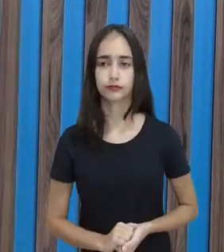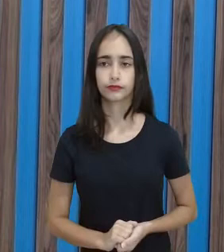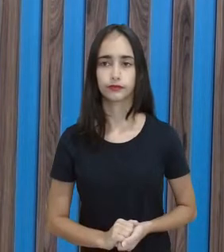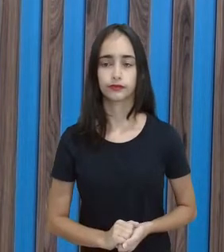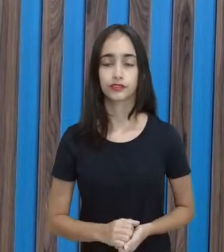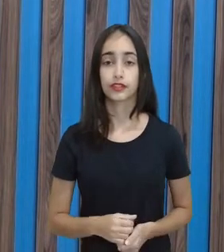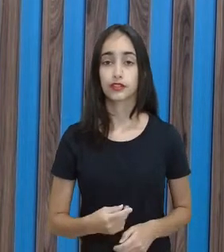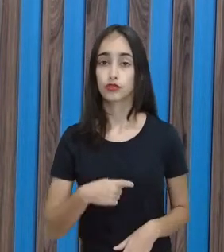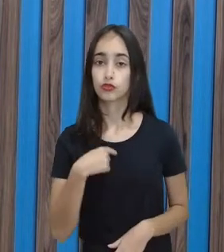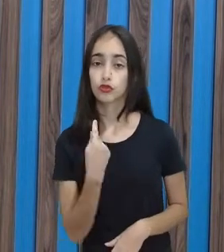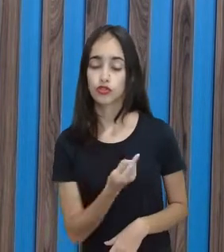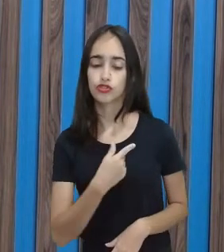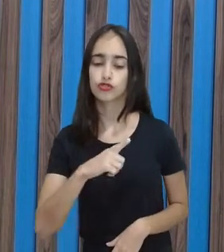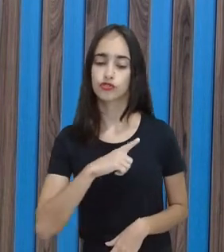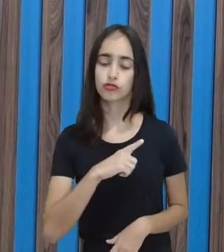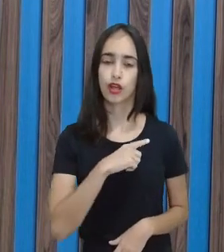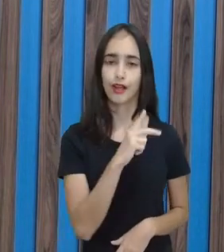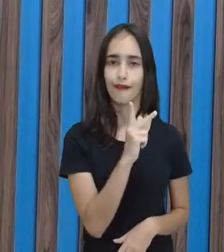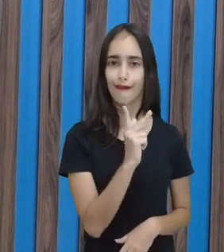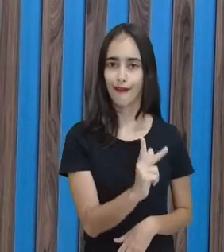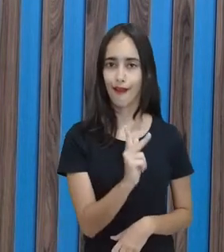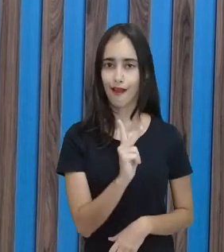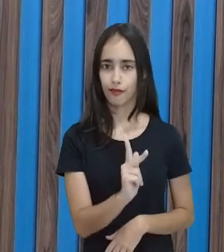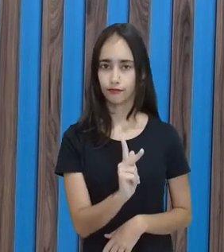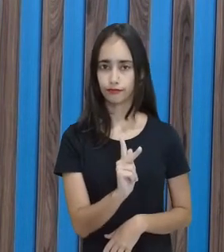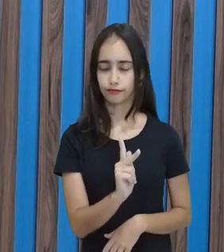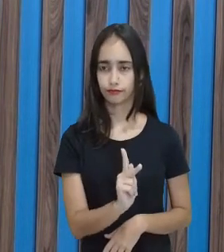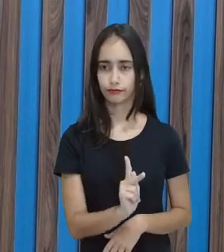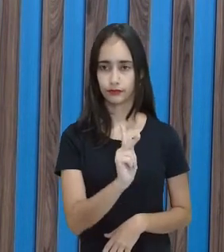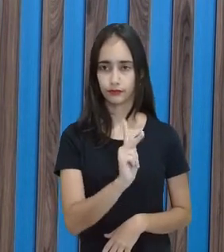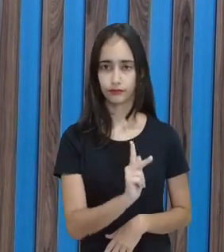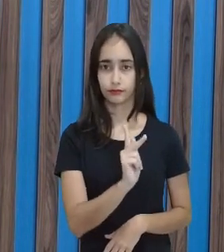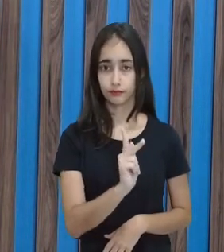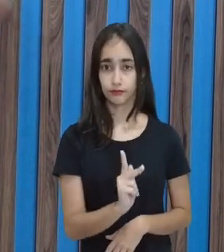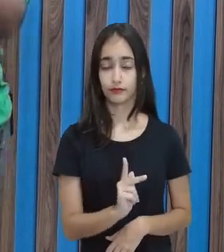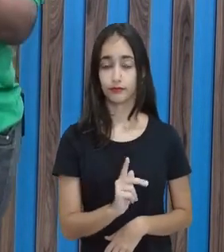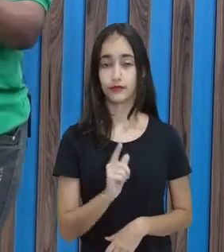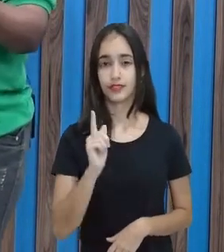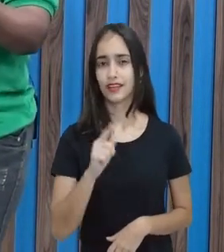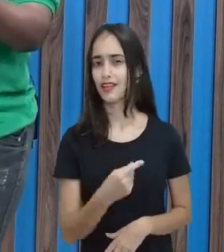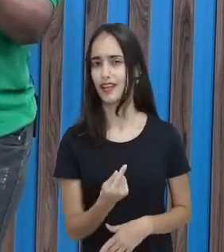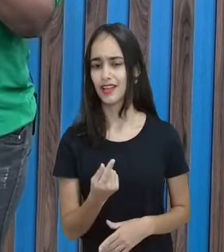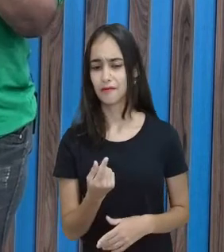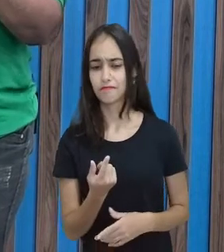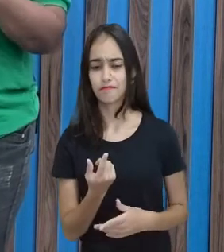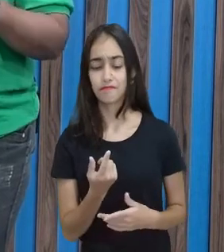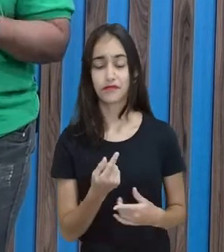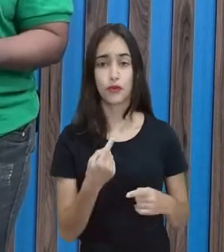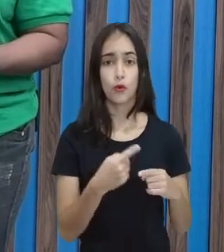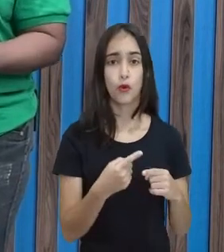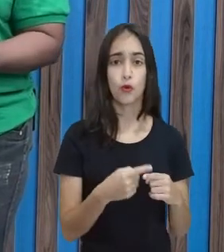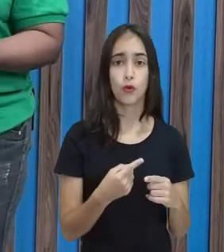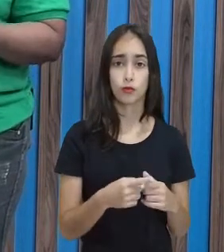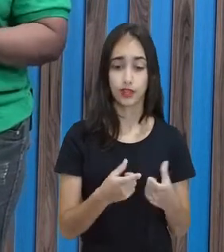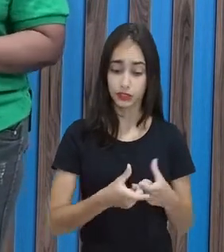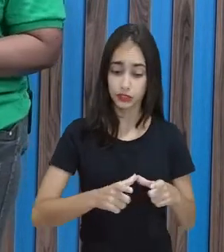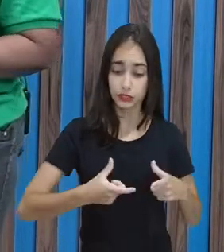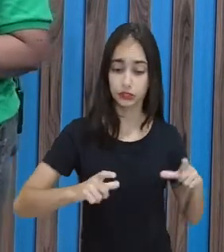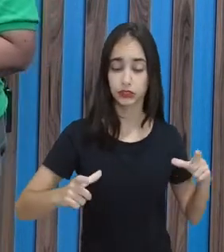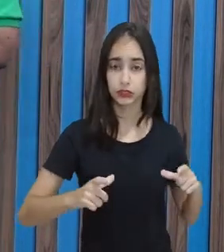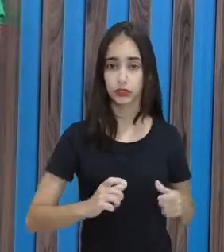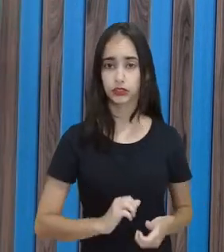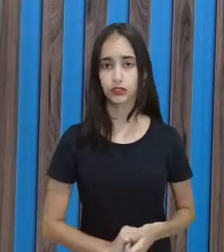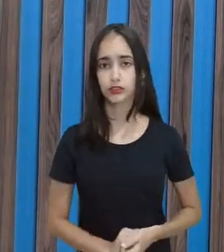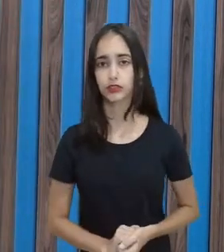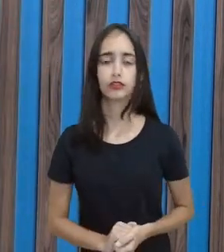que K, a nossa constante de proporcionalidade, ela é a razão entre essas grandezas, ou